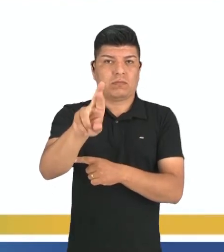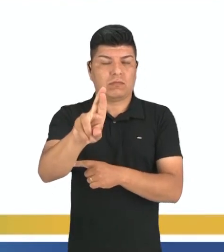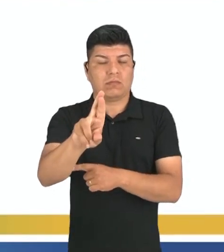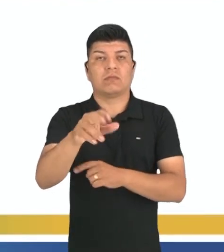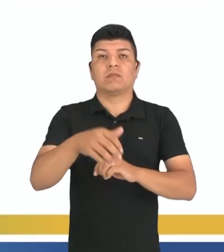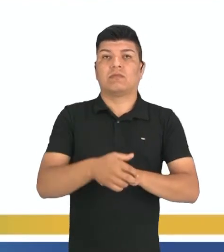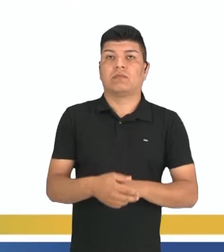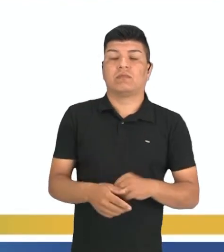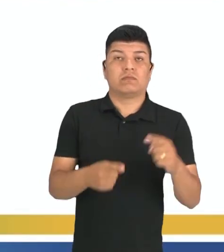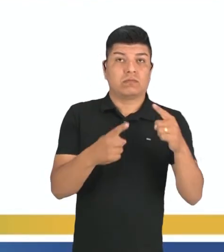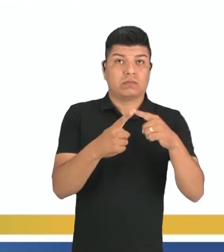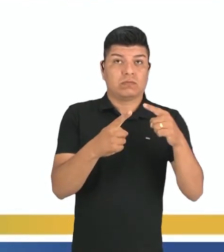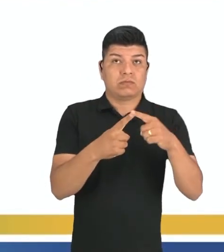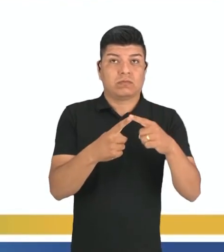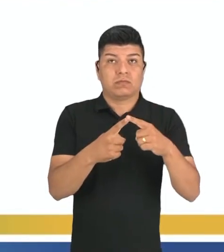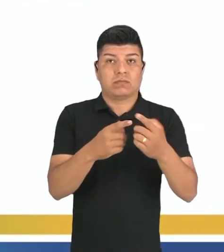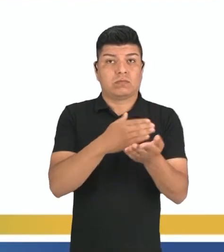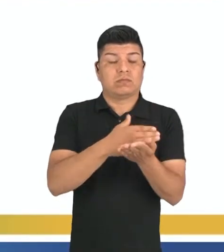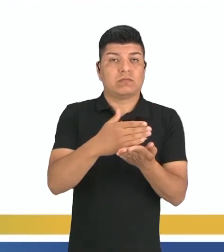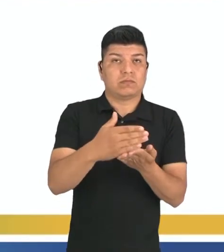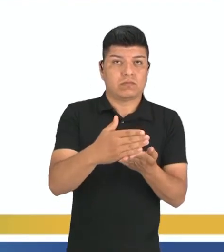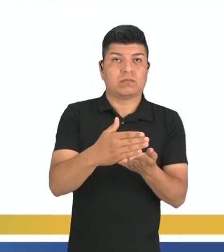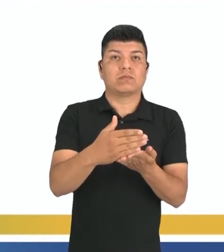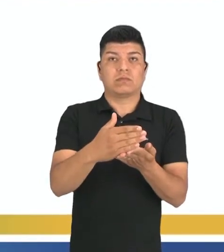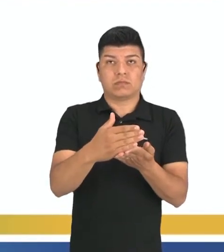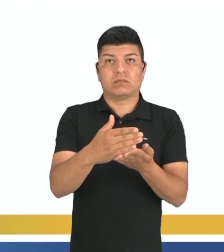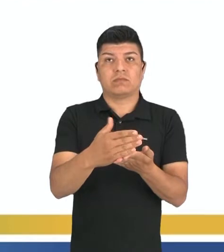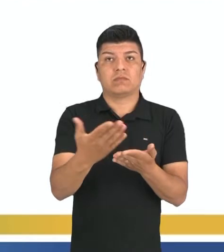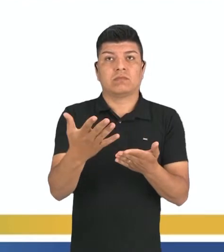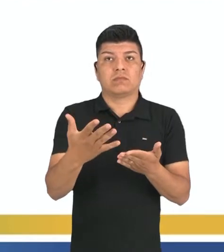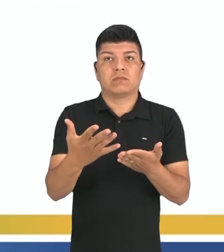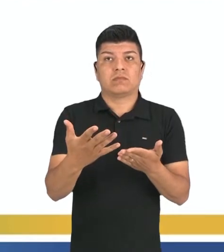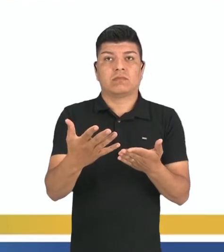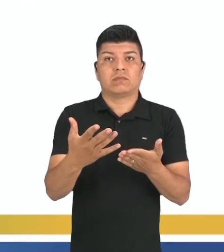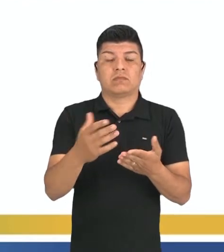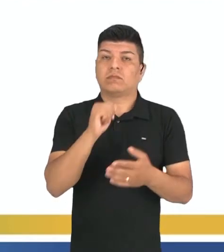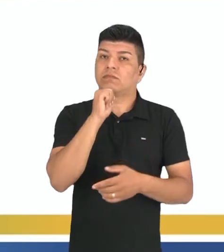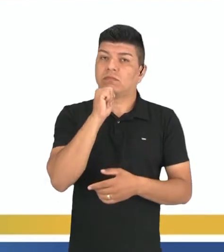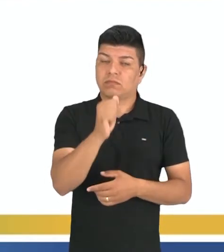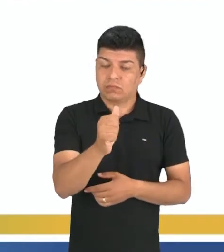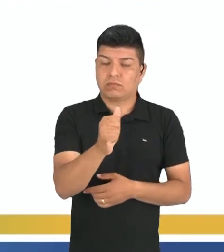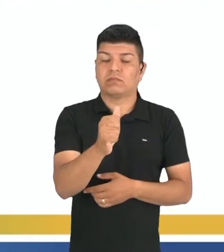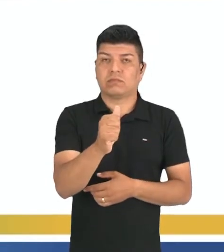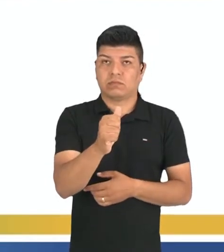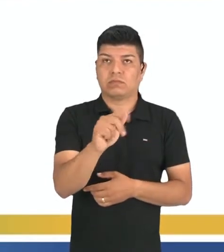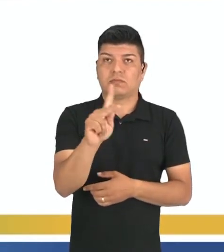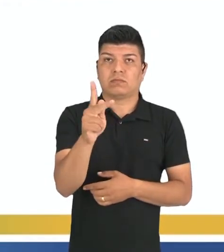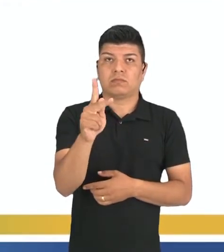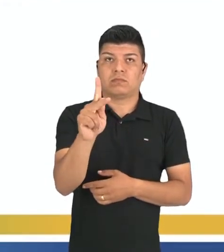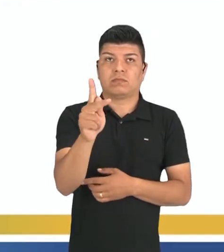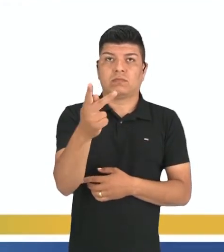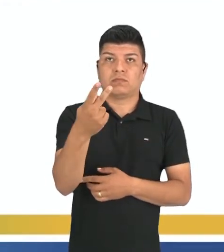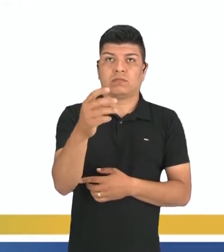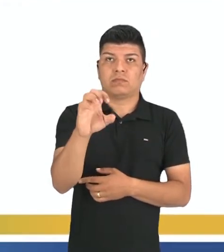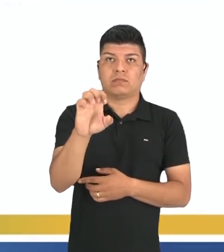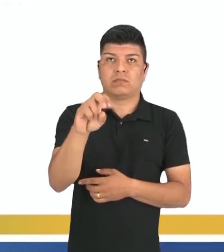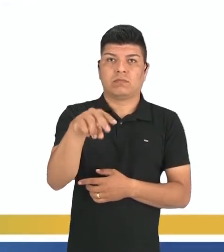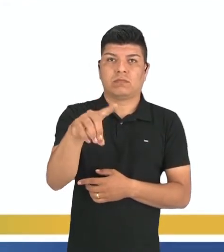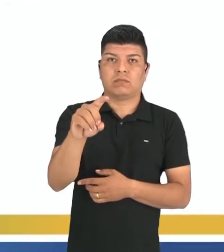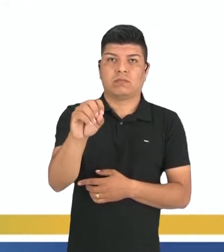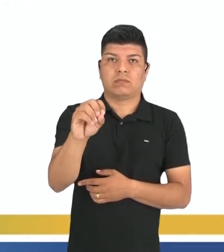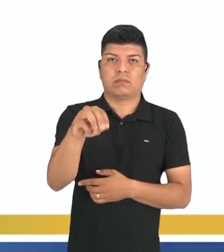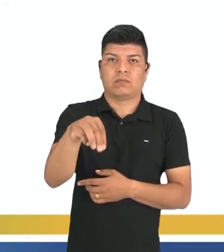fase folicular, ela vai começar ali pelo processo de menstruação, então o endométrio ele vai começar